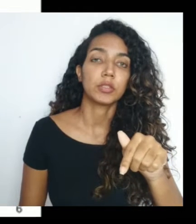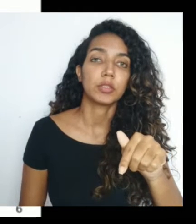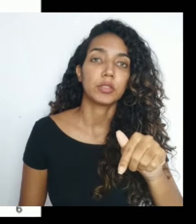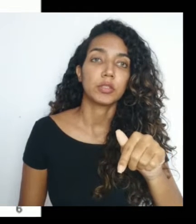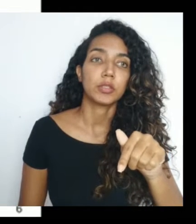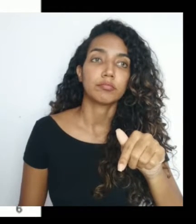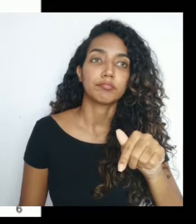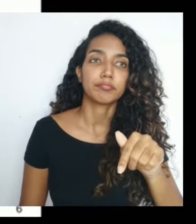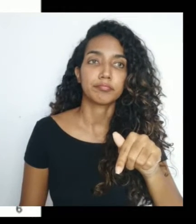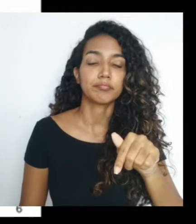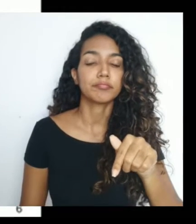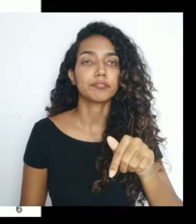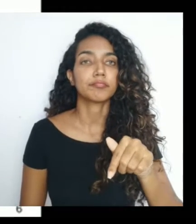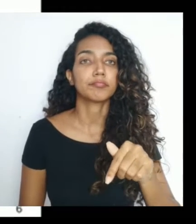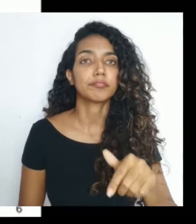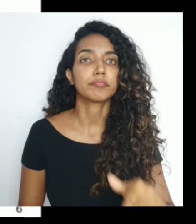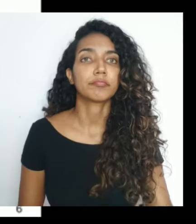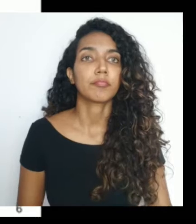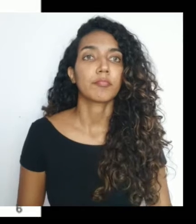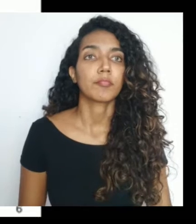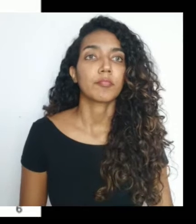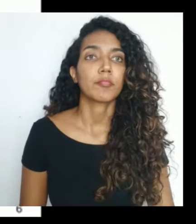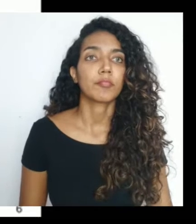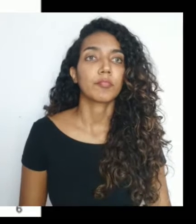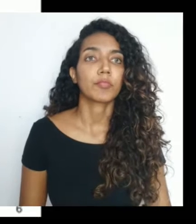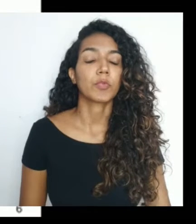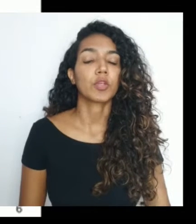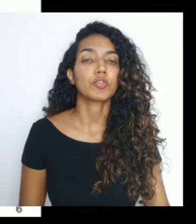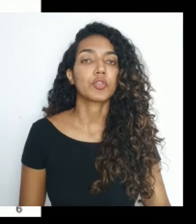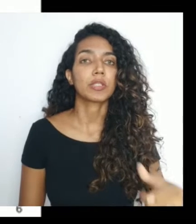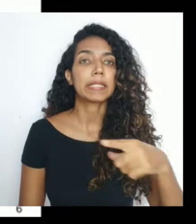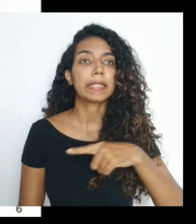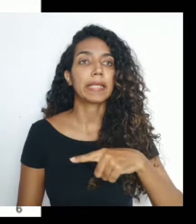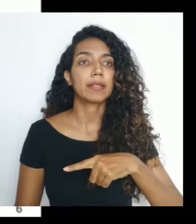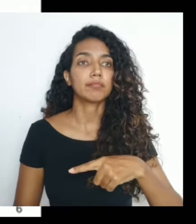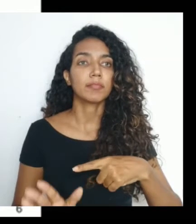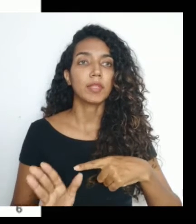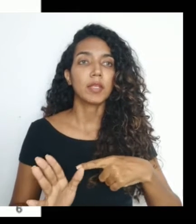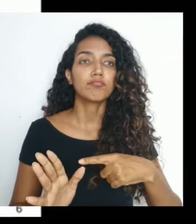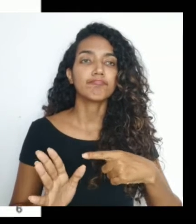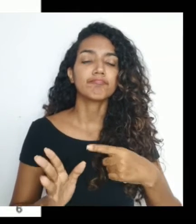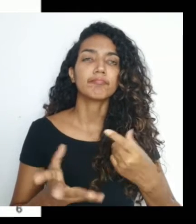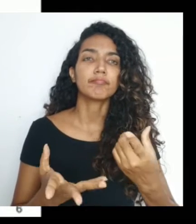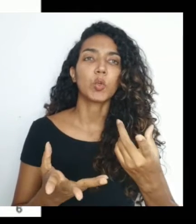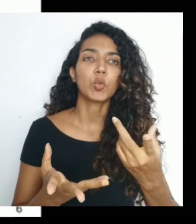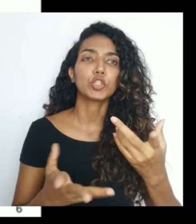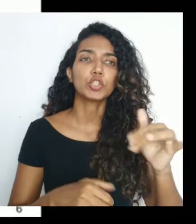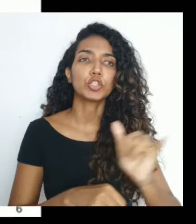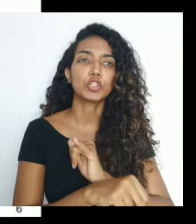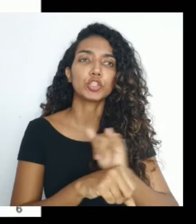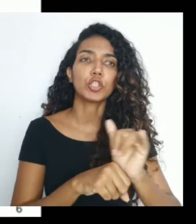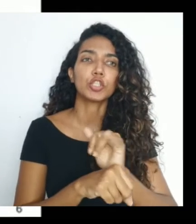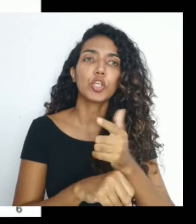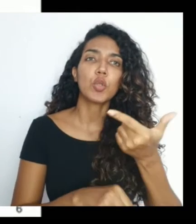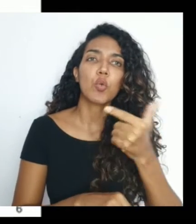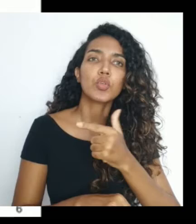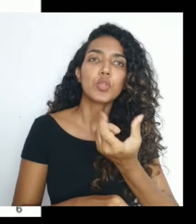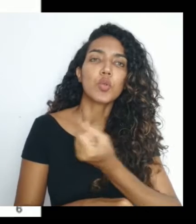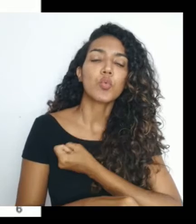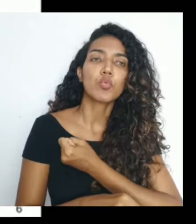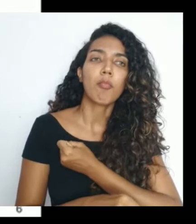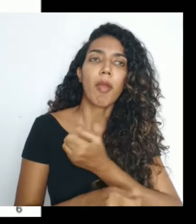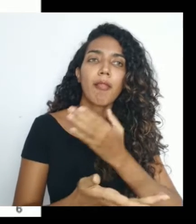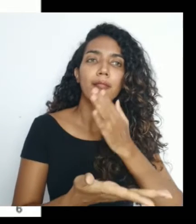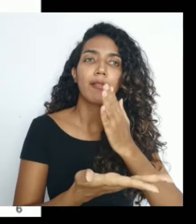uma sobrelinha aqui para dividir os números e conseguir lê-los melhor, conseguir visualizá-los melhor.